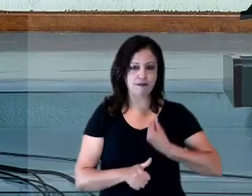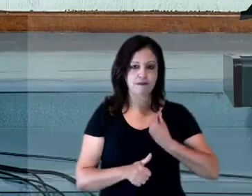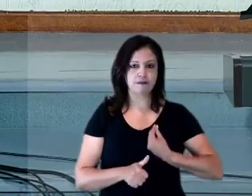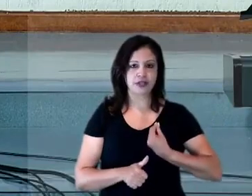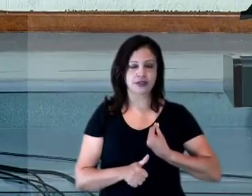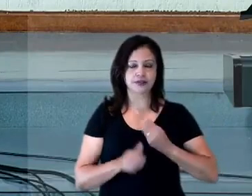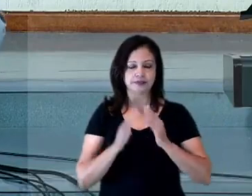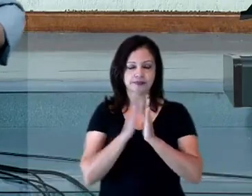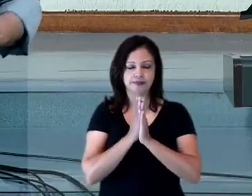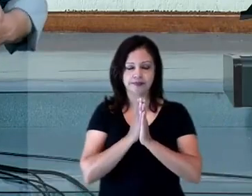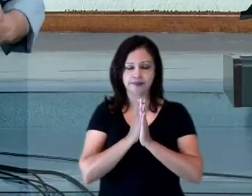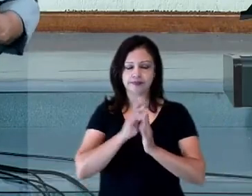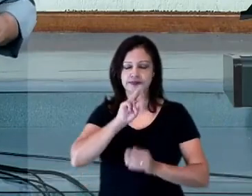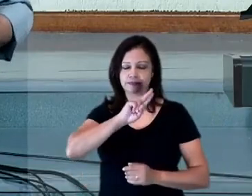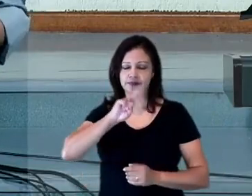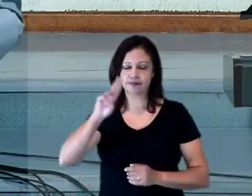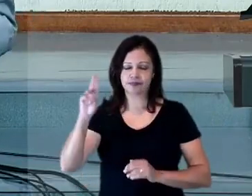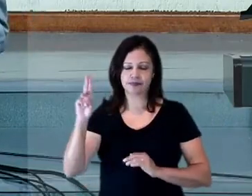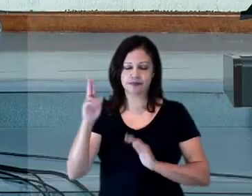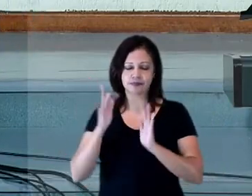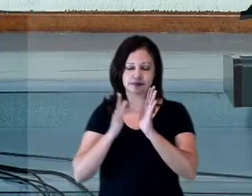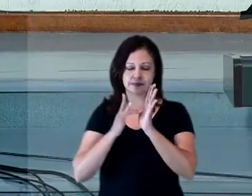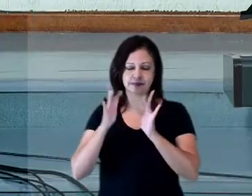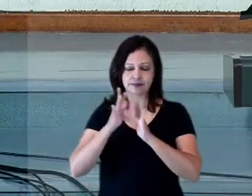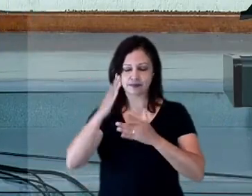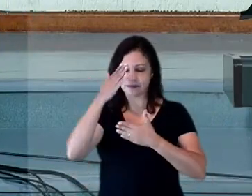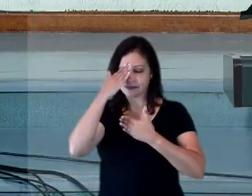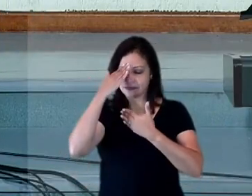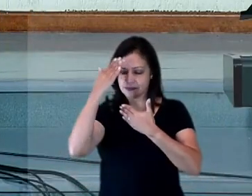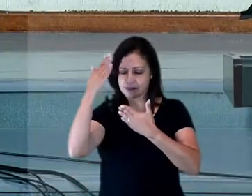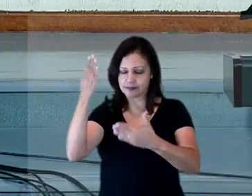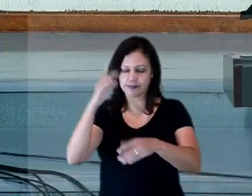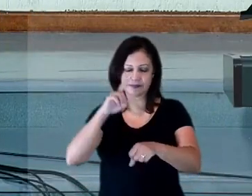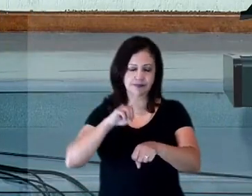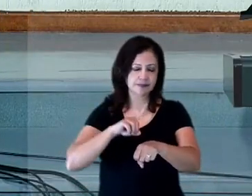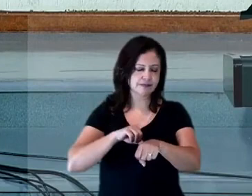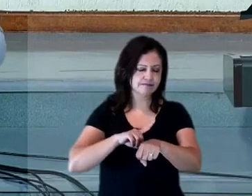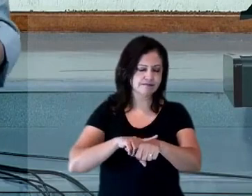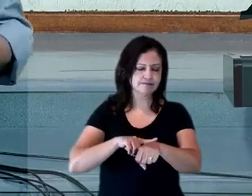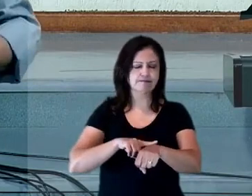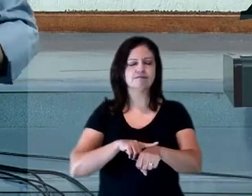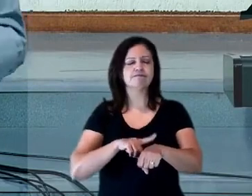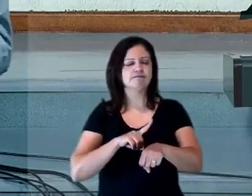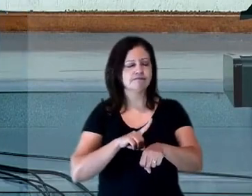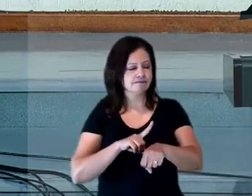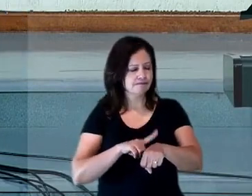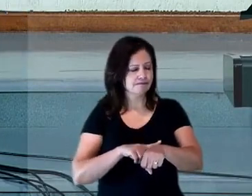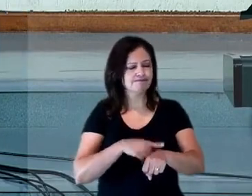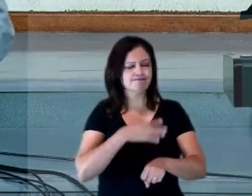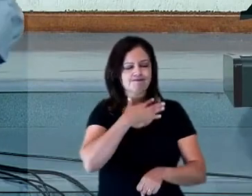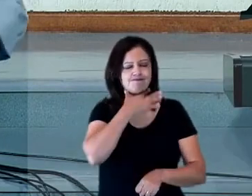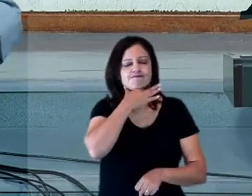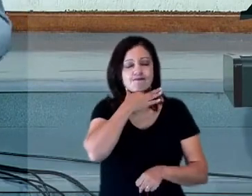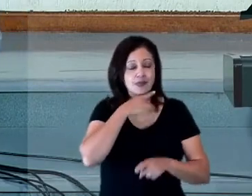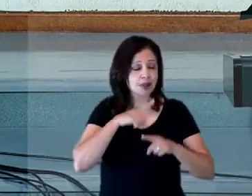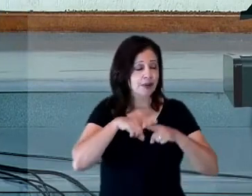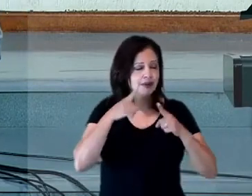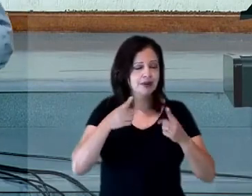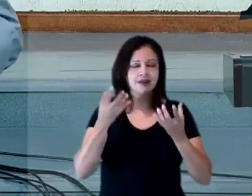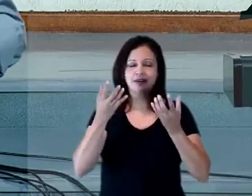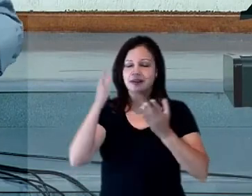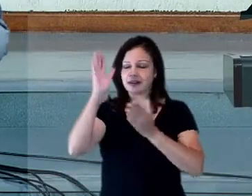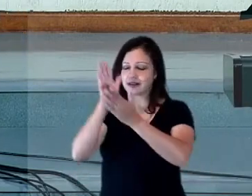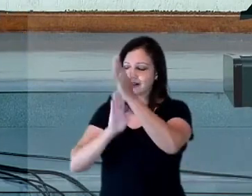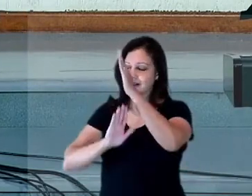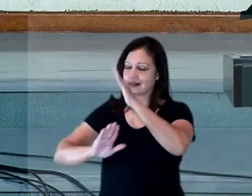nós te agradecemos por estarmos agora neste momento, tendo a oportunidade, nos méritos de Cristo, de te adorar e de te prestar culto e